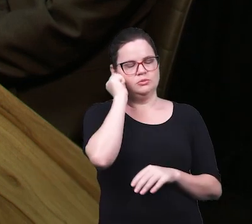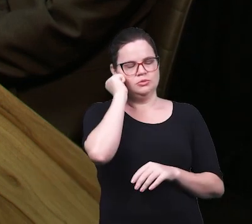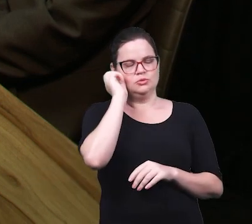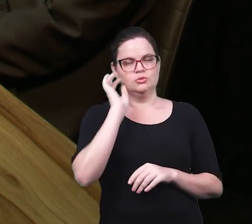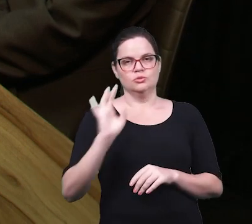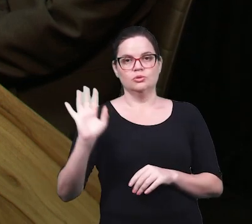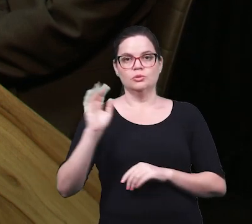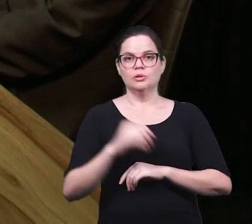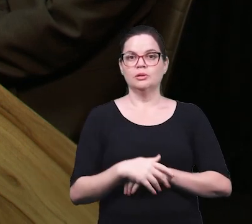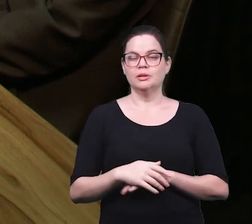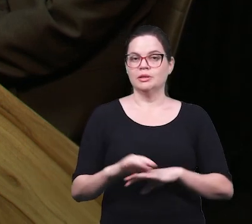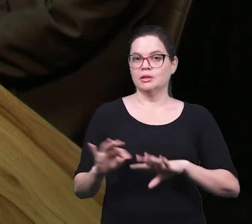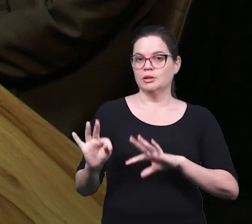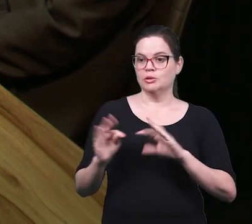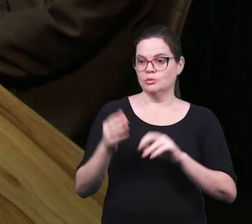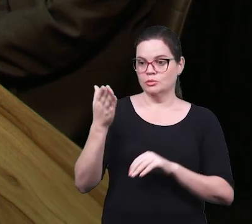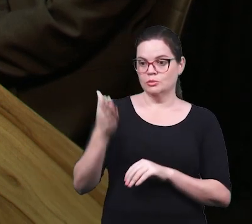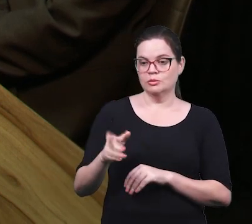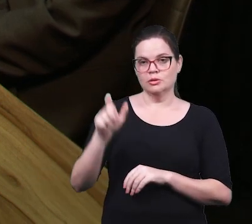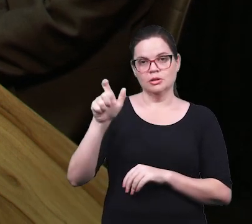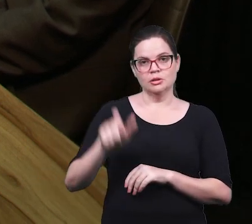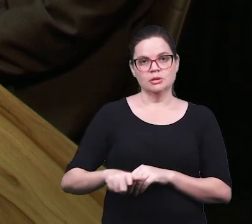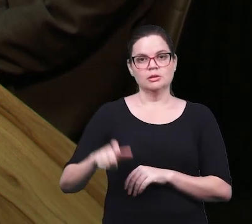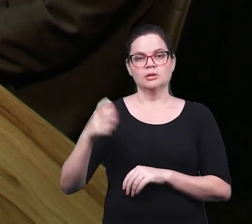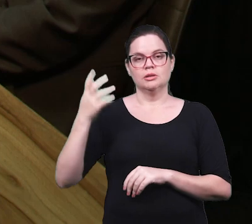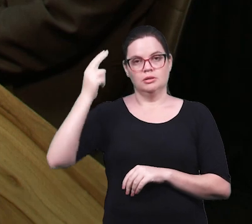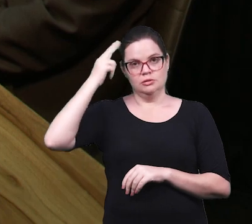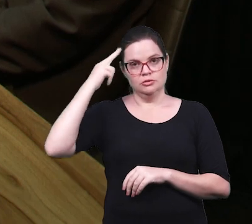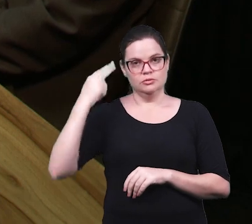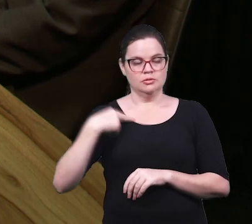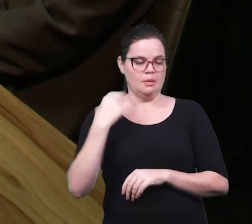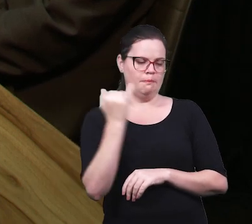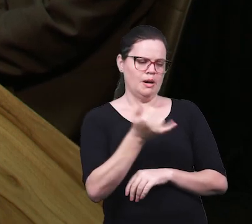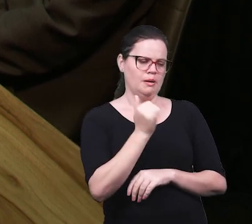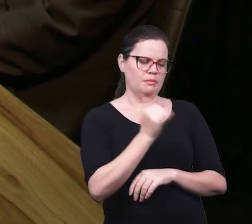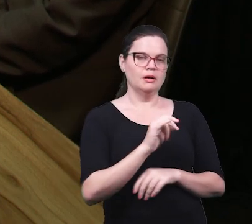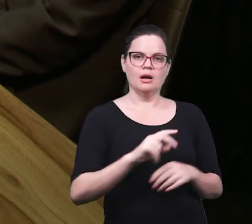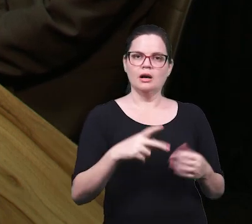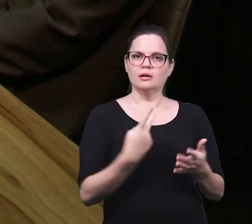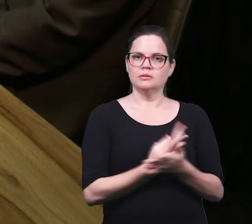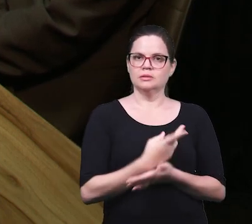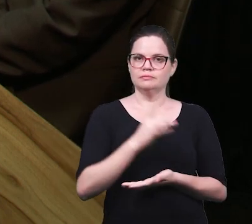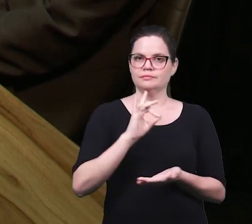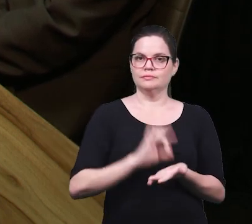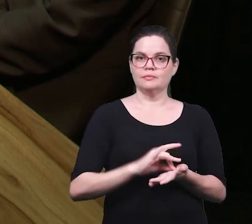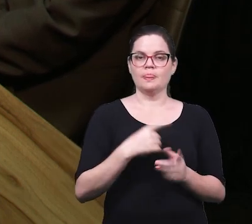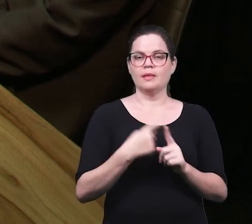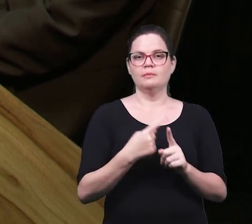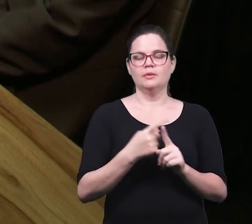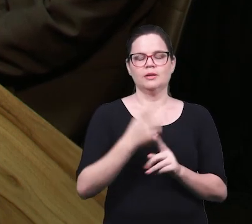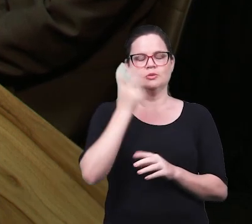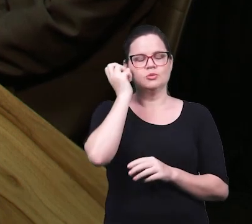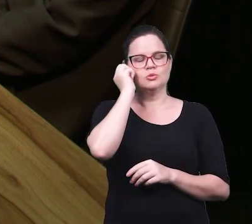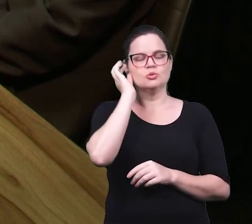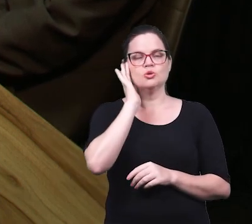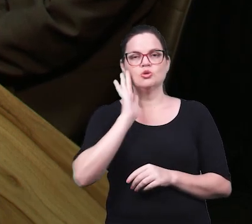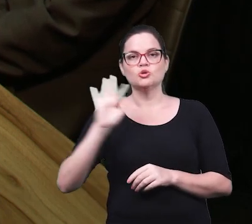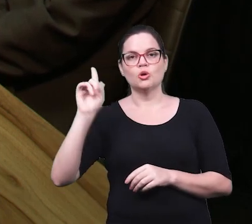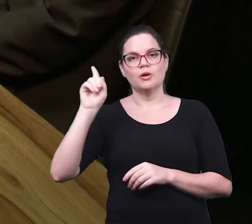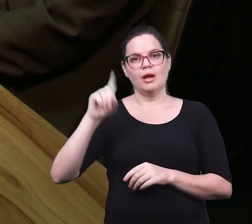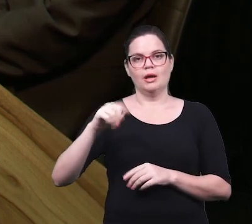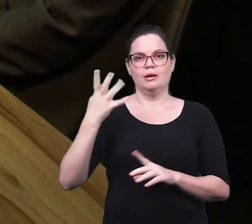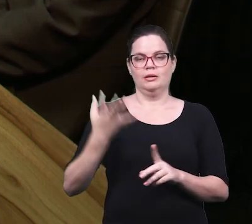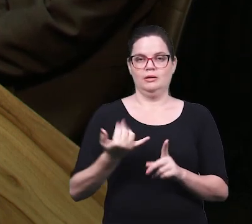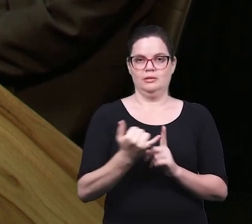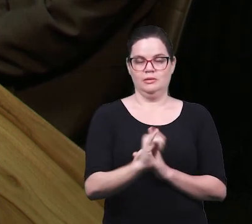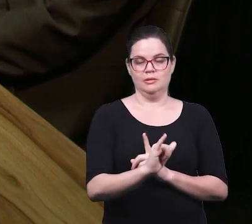padeiro. E aquilo que José falou, né, na interpretação aconteceu. de Eram fato. proféticos. Era profético. Era profético,